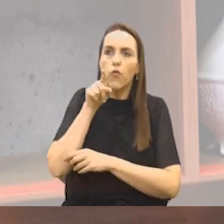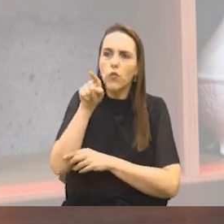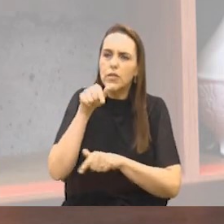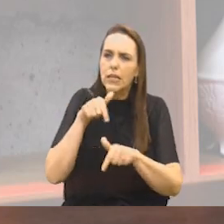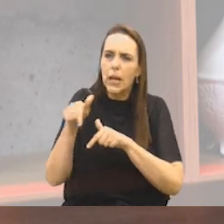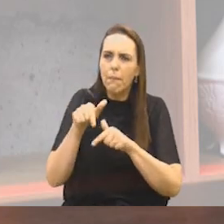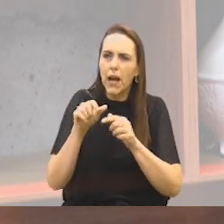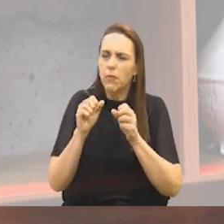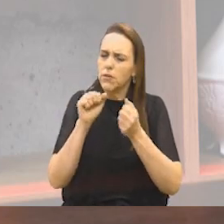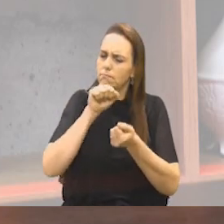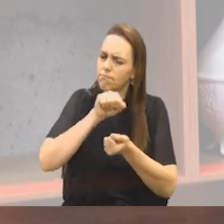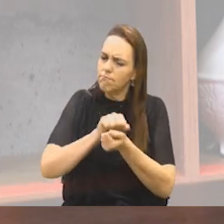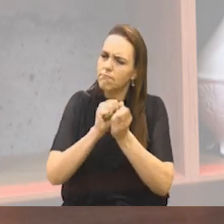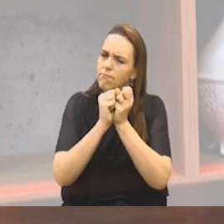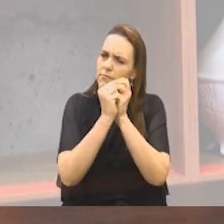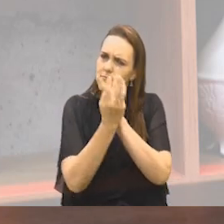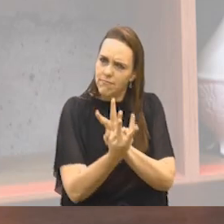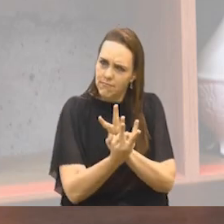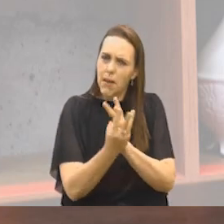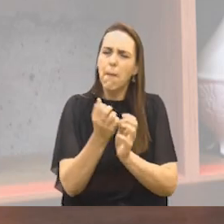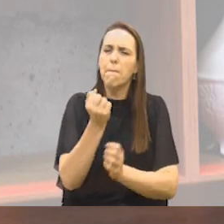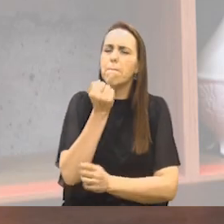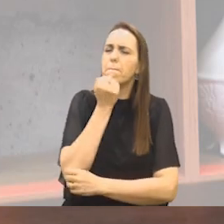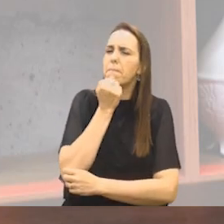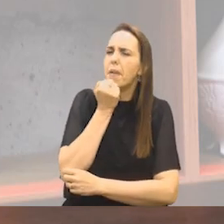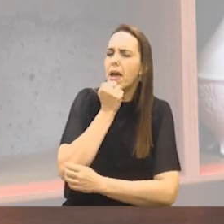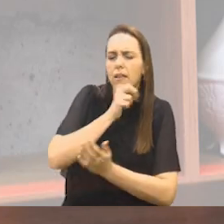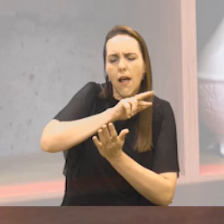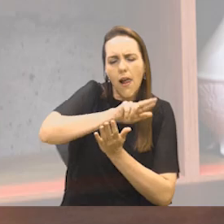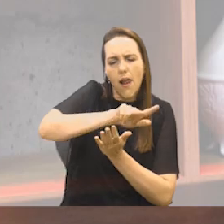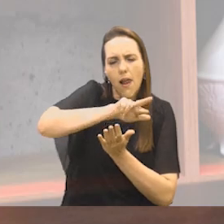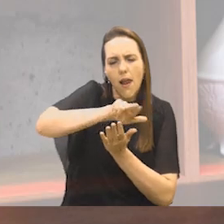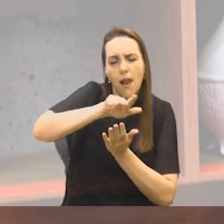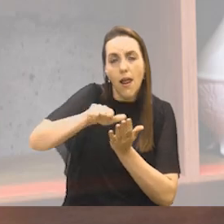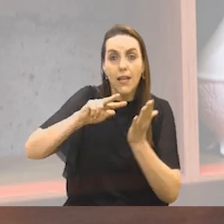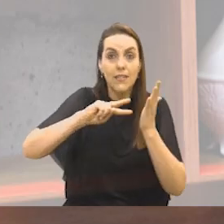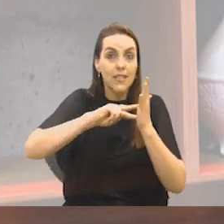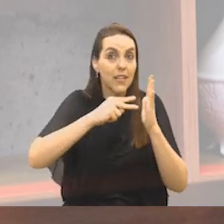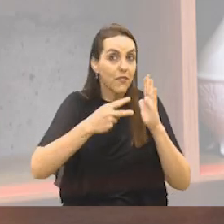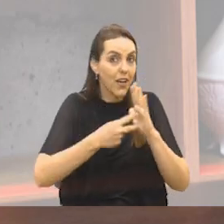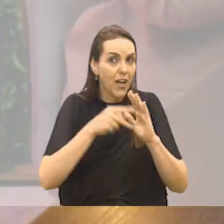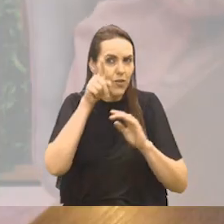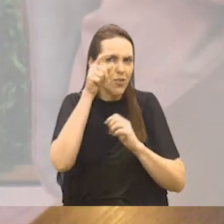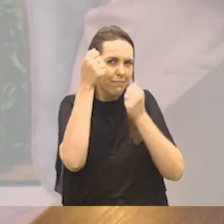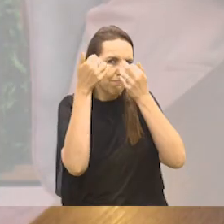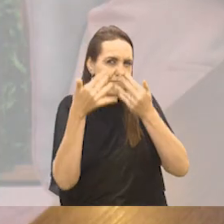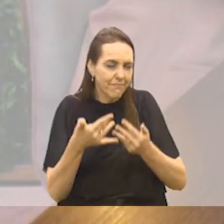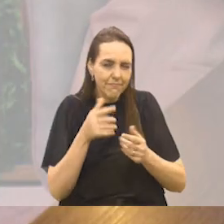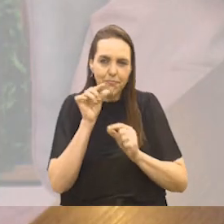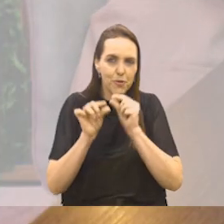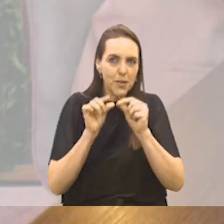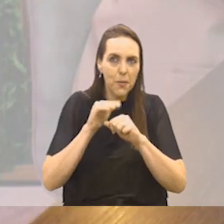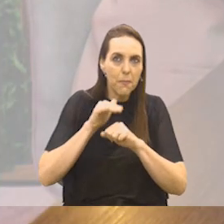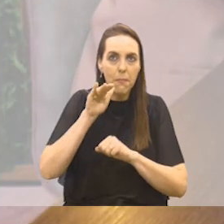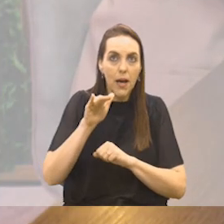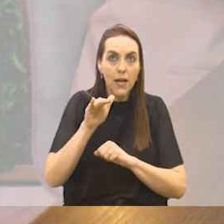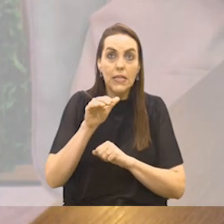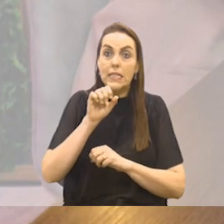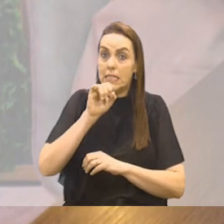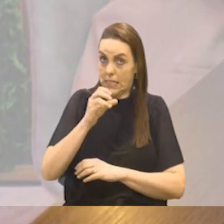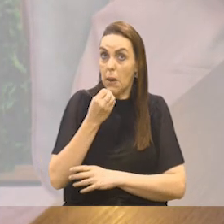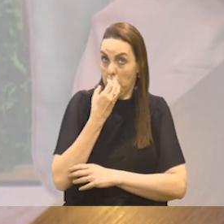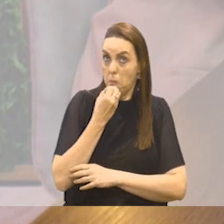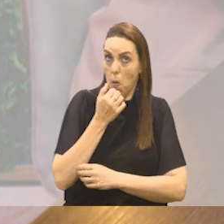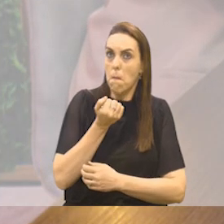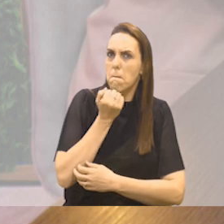ela faz, e você trabalha muito com cristais, com pedras, né? E cada pedra tem um significado. Queria que tu falasse um pouquinho mais a